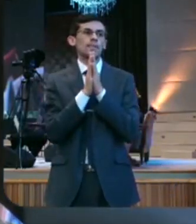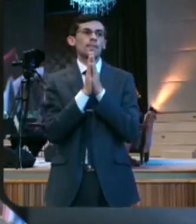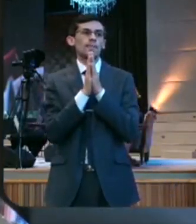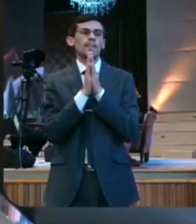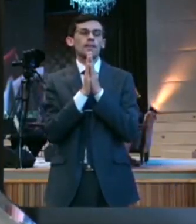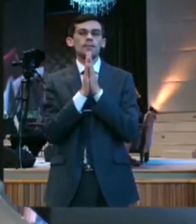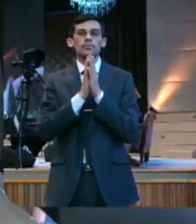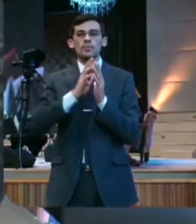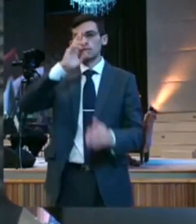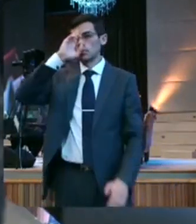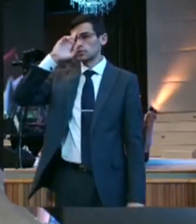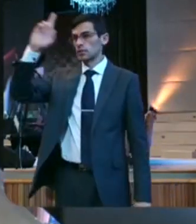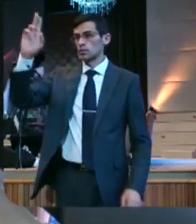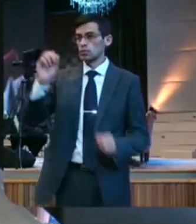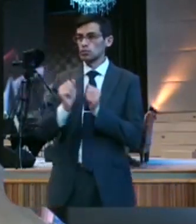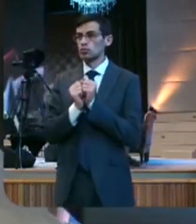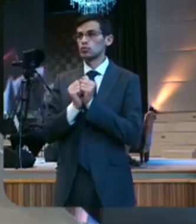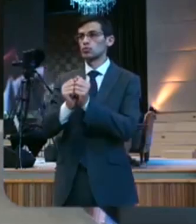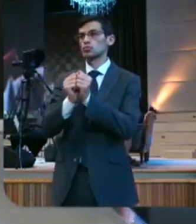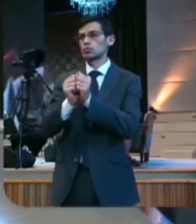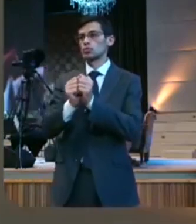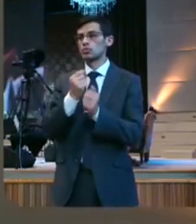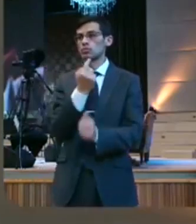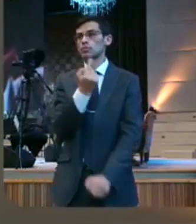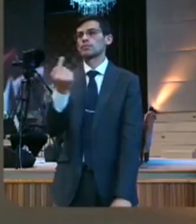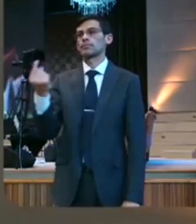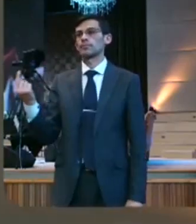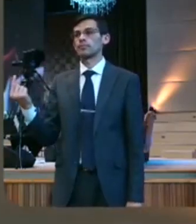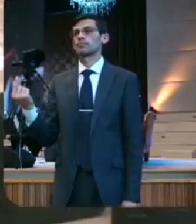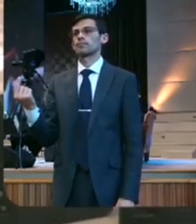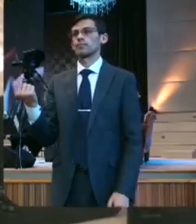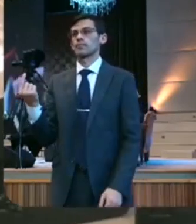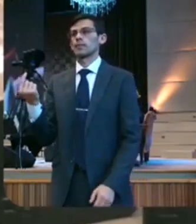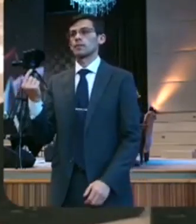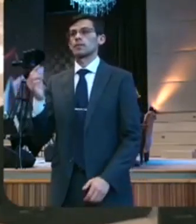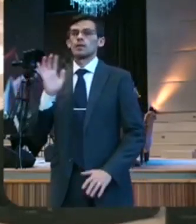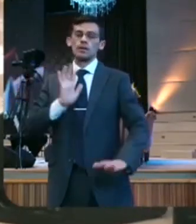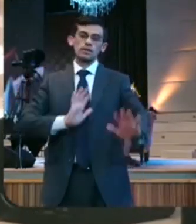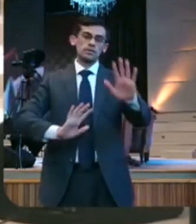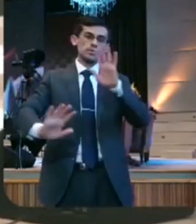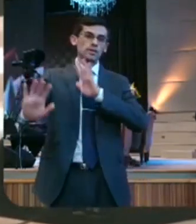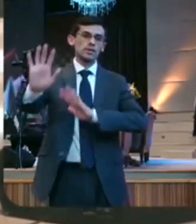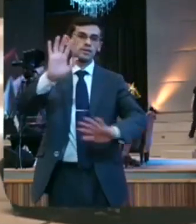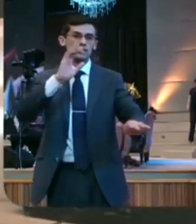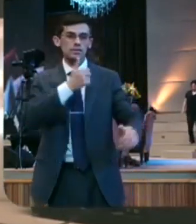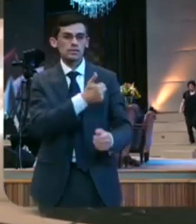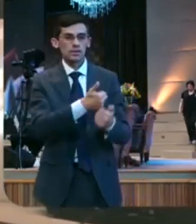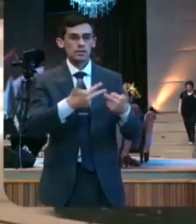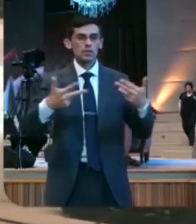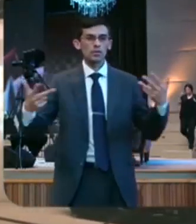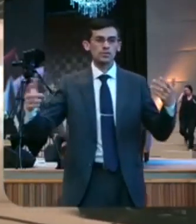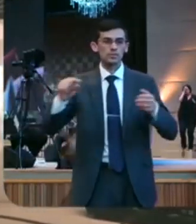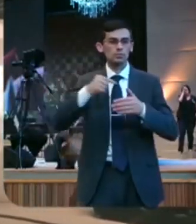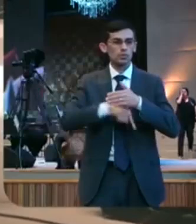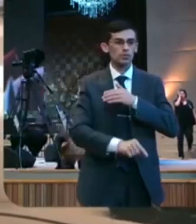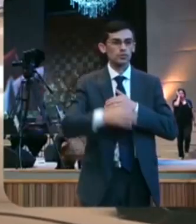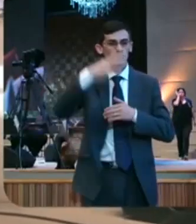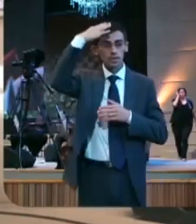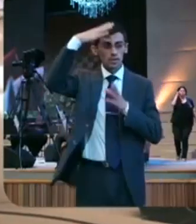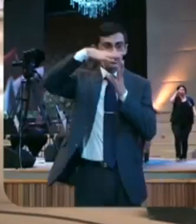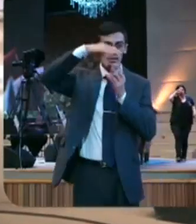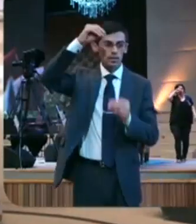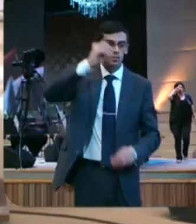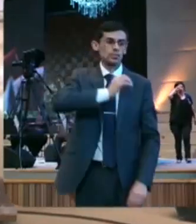Senhor é por nós, e a gente vai estar juntos aqui, não é? Às vezes são questões muito profundas da alma, do